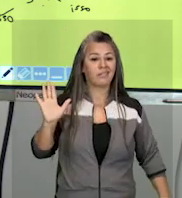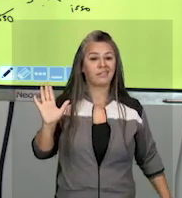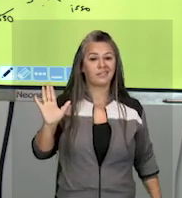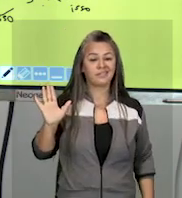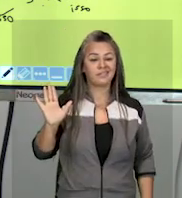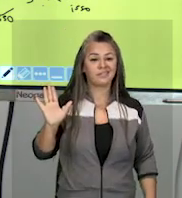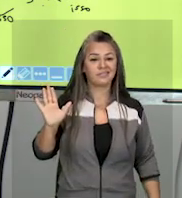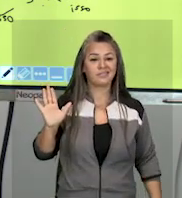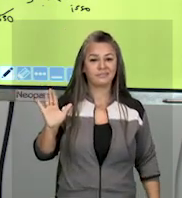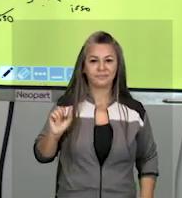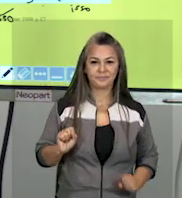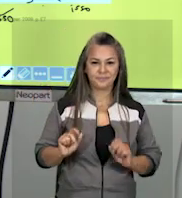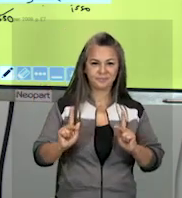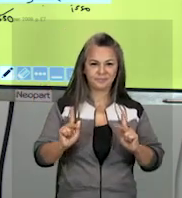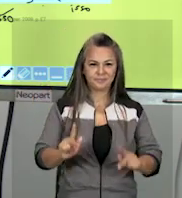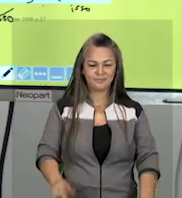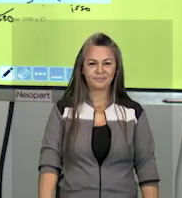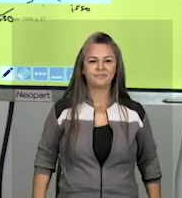Ok?